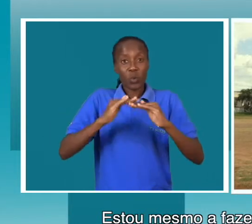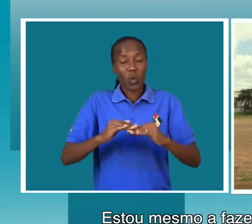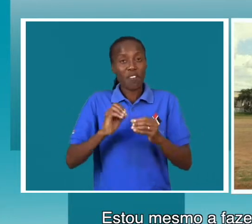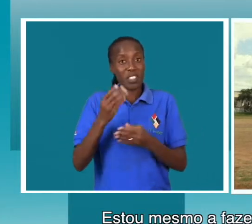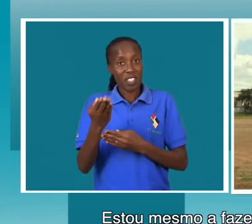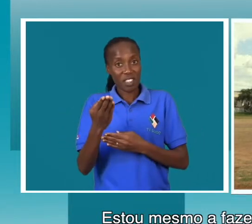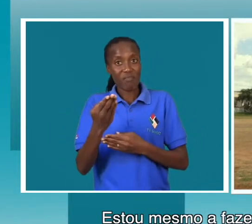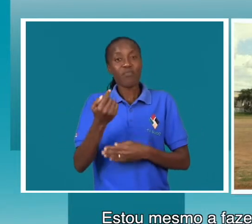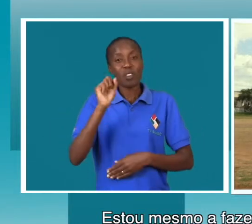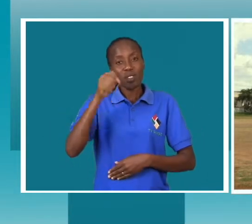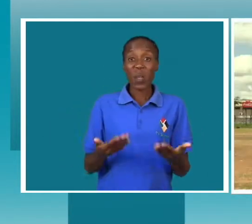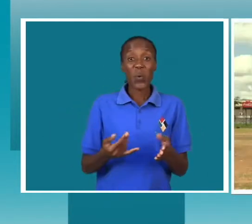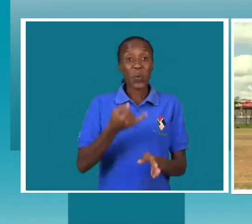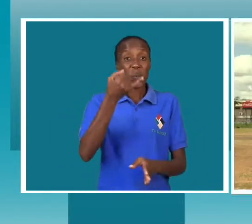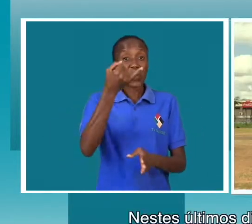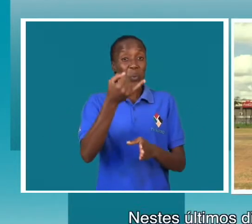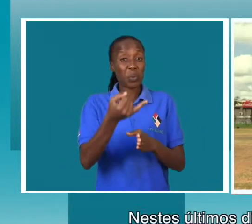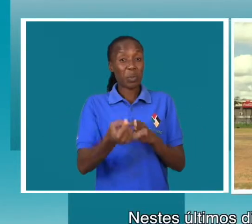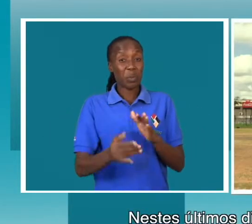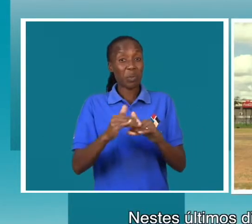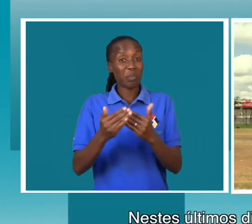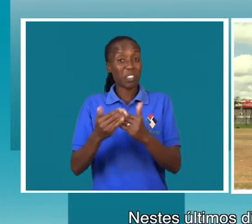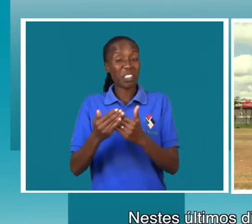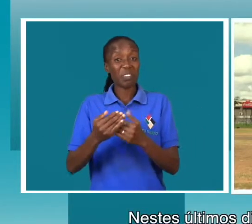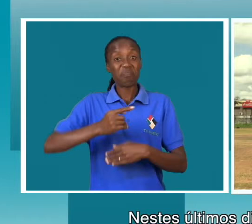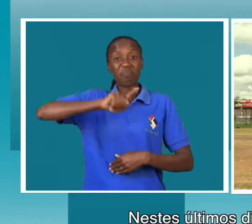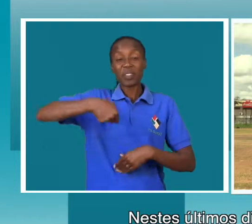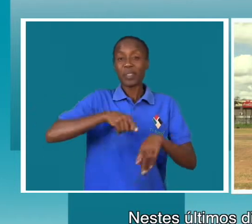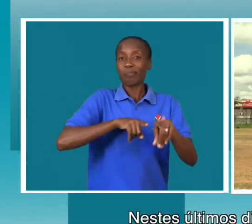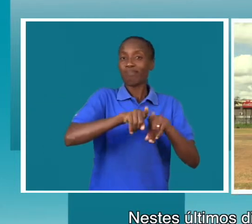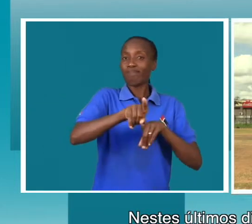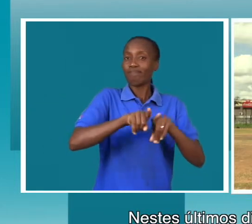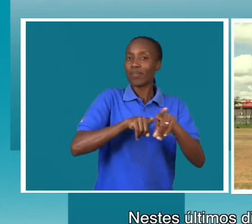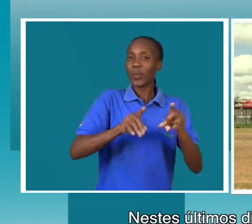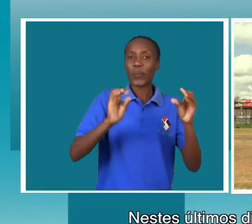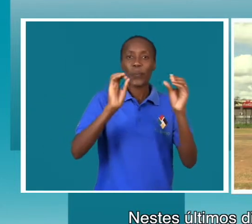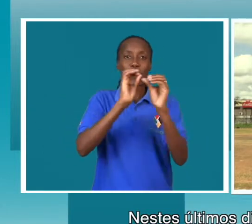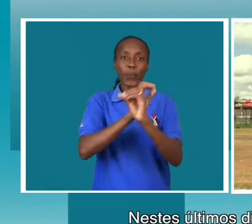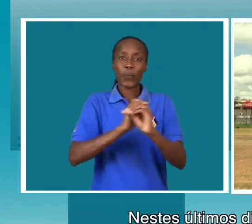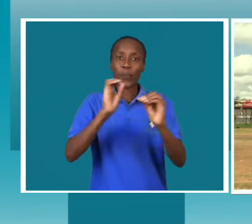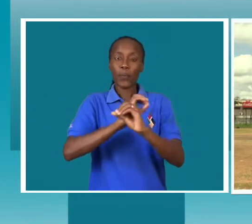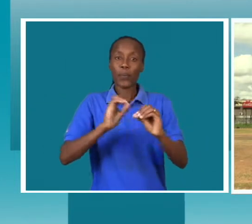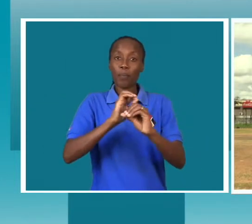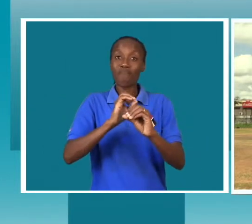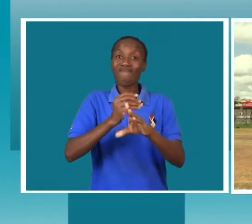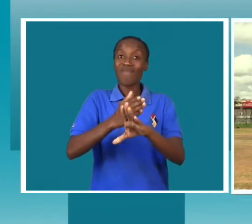E creio que vou chegar até lá. Apesar de que nesses últimos dias não temos competições,